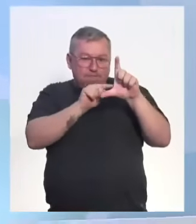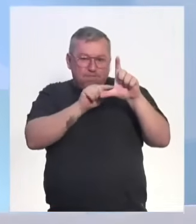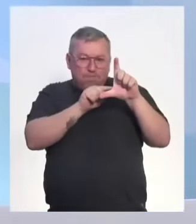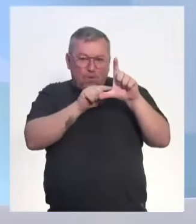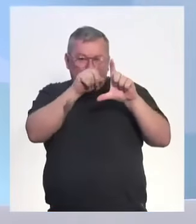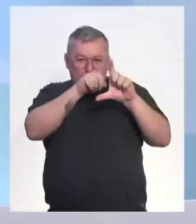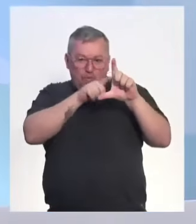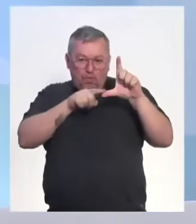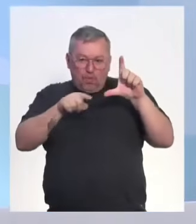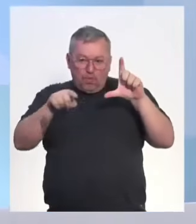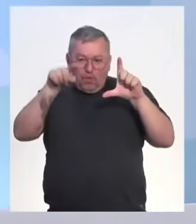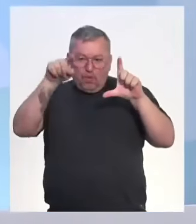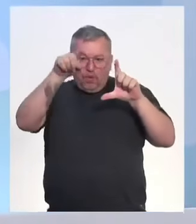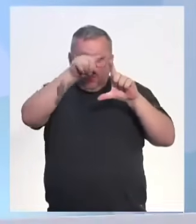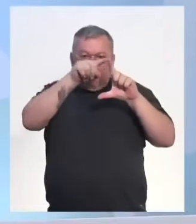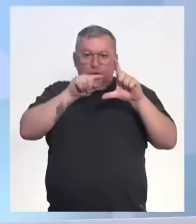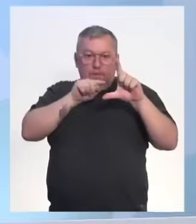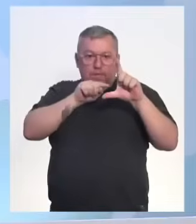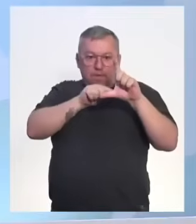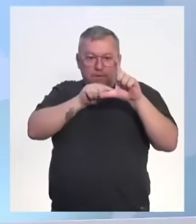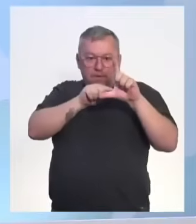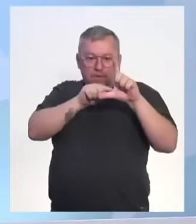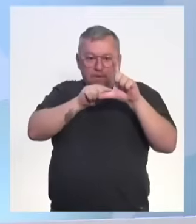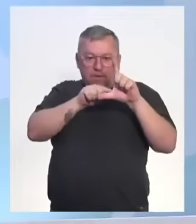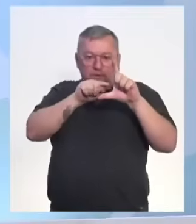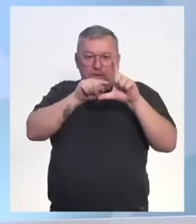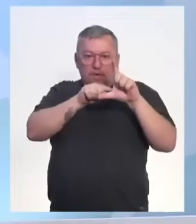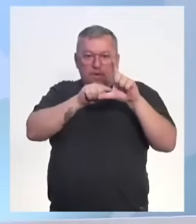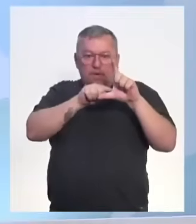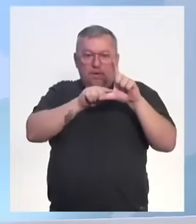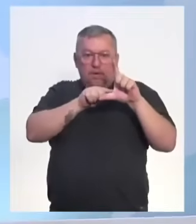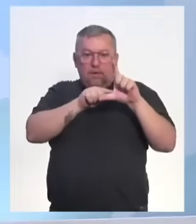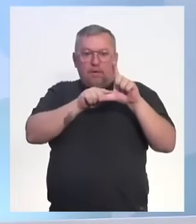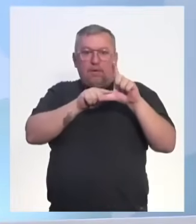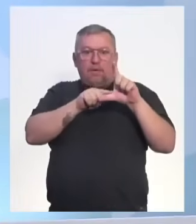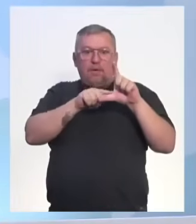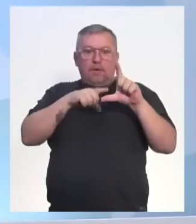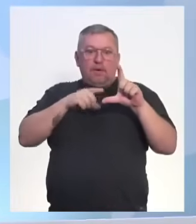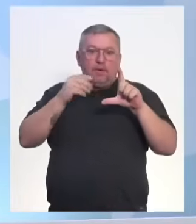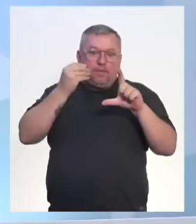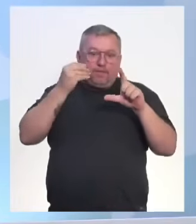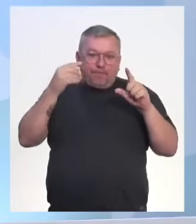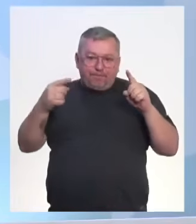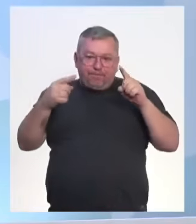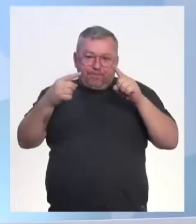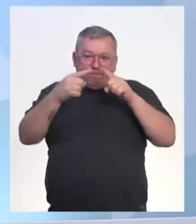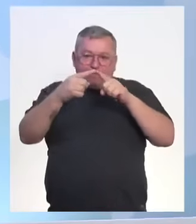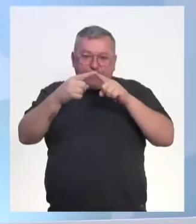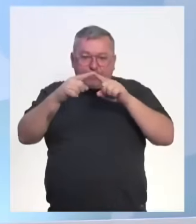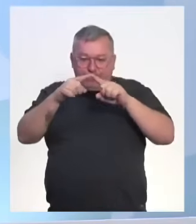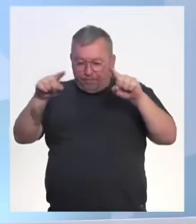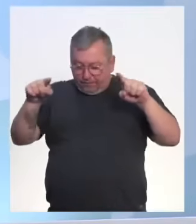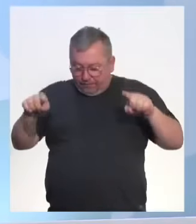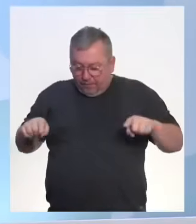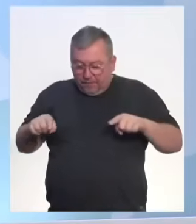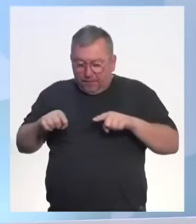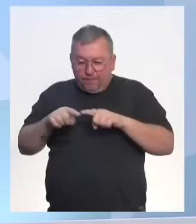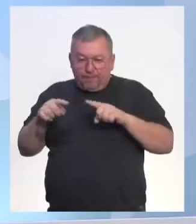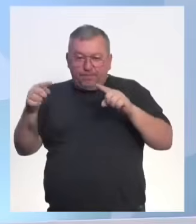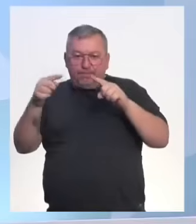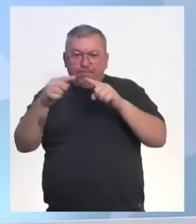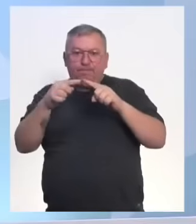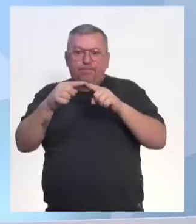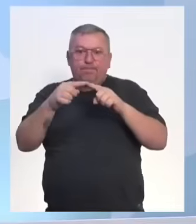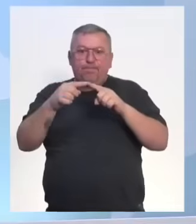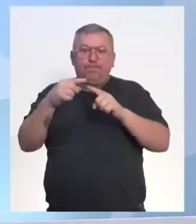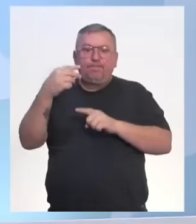diretor consegue mostrar, esse pontinho aqui onde eles tentam se encontrar, ó, onde encontra basicamente